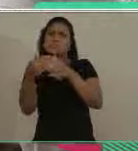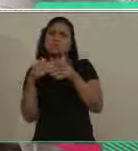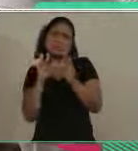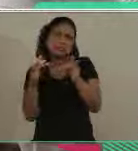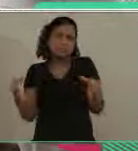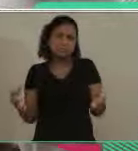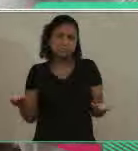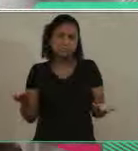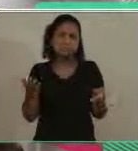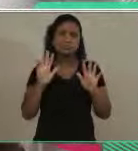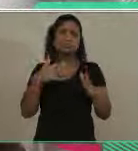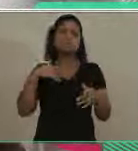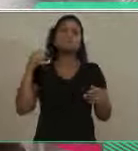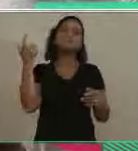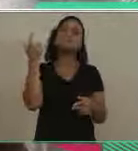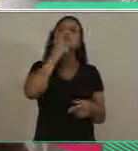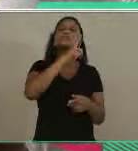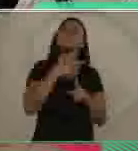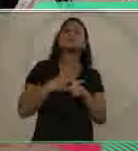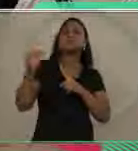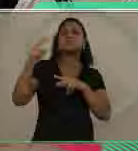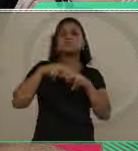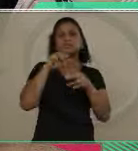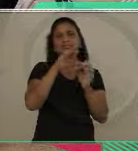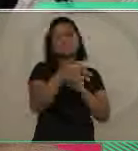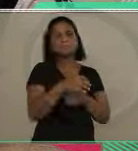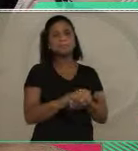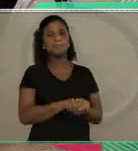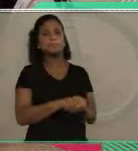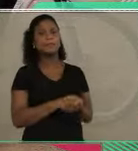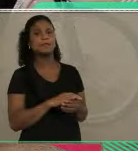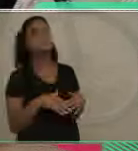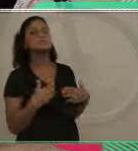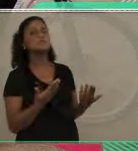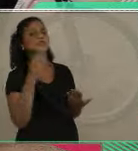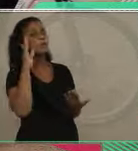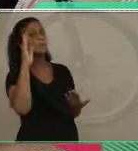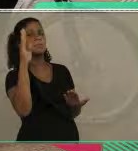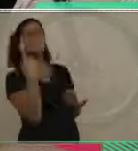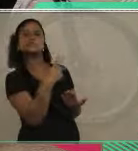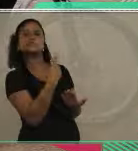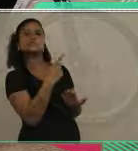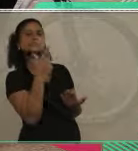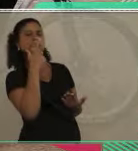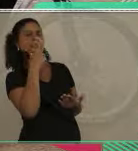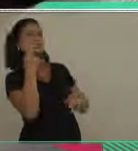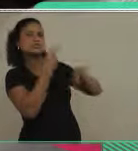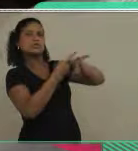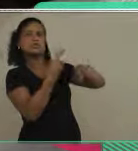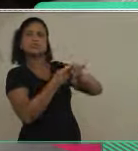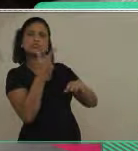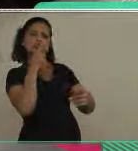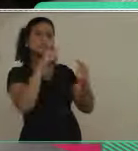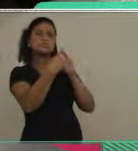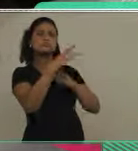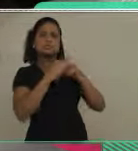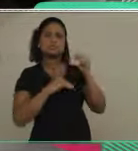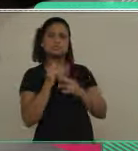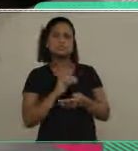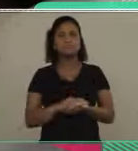daquilo que eu fazia vencer aquela distância. Quais são os principais títulos conquistados na sua carreira? Tenho um campeonato